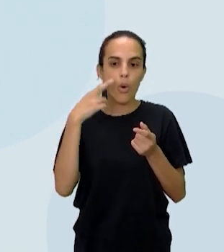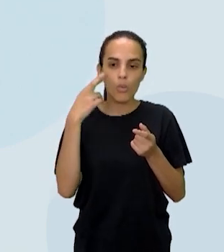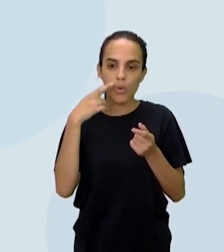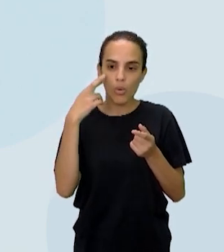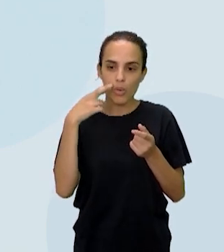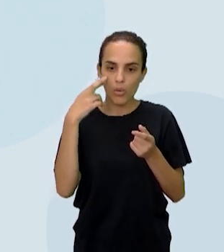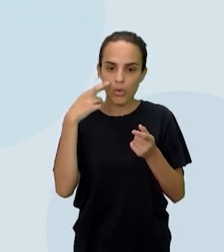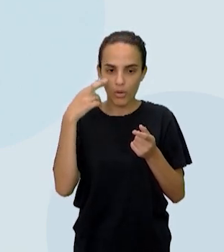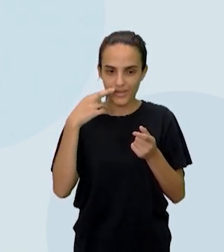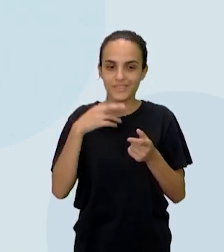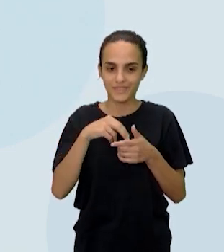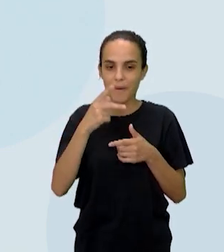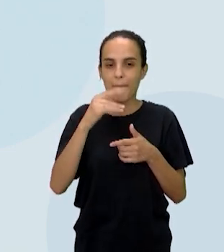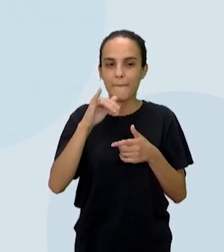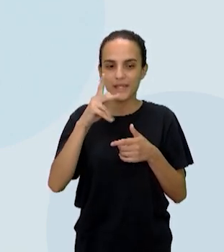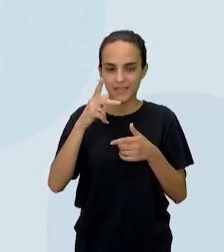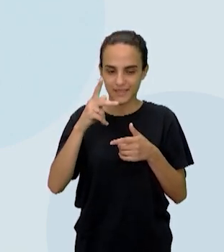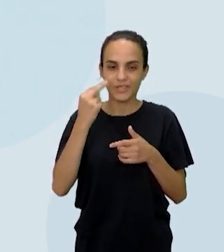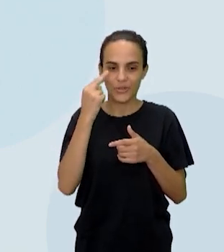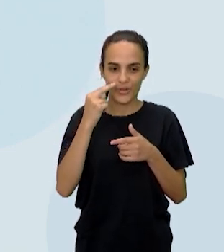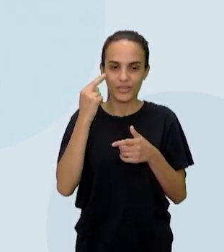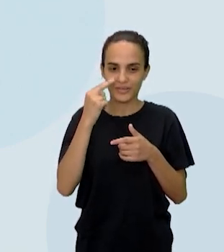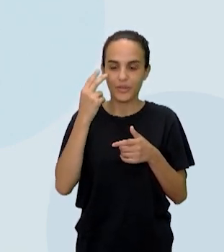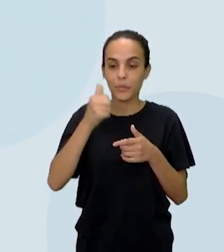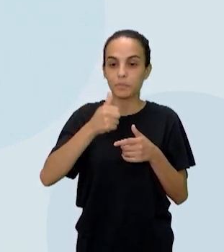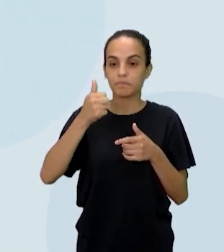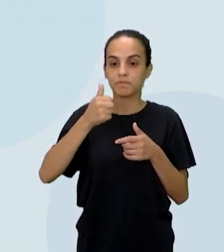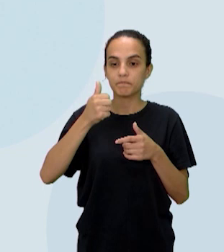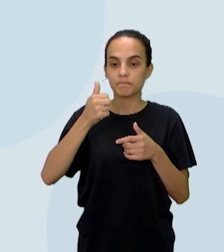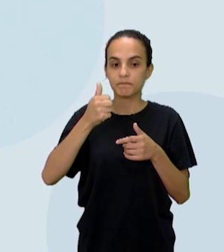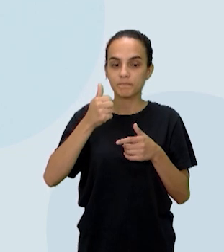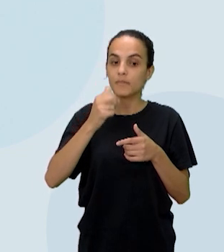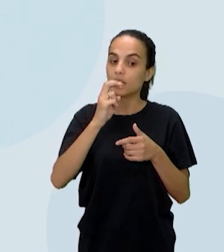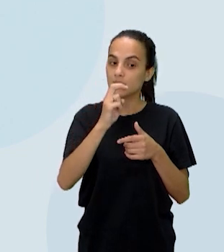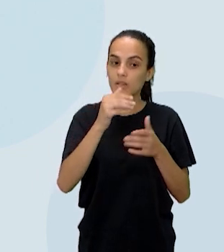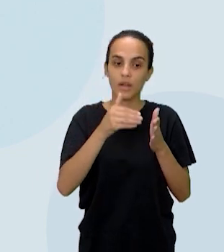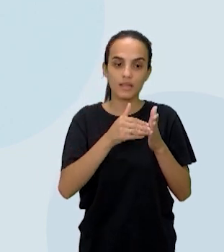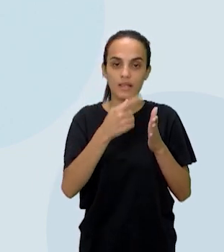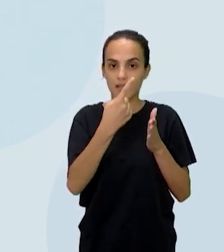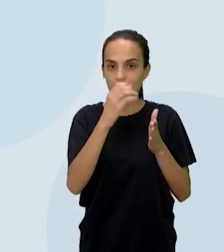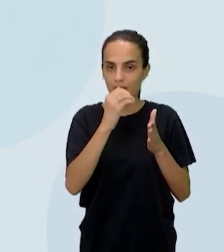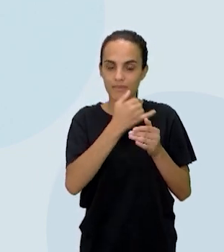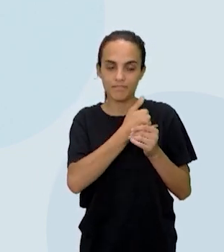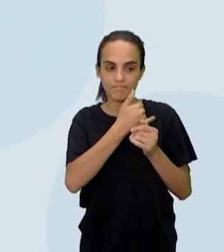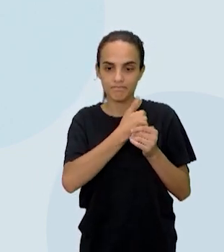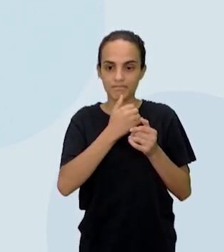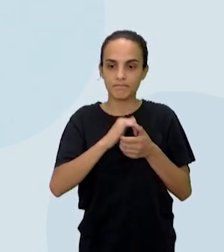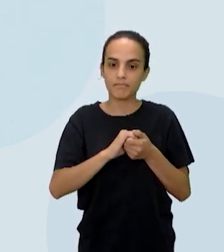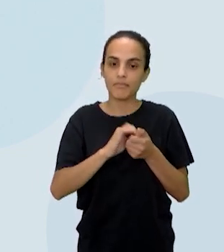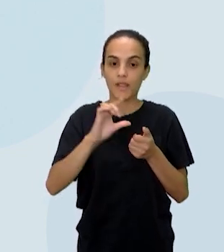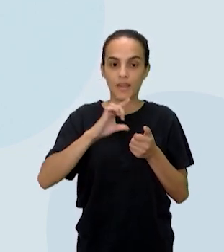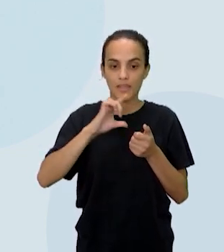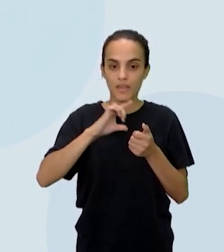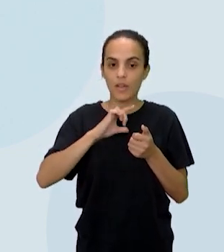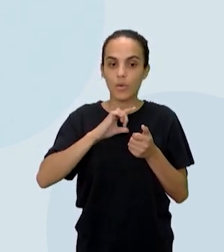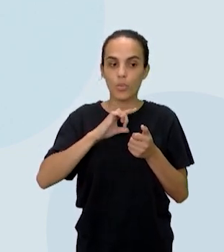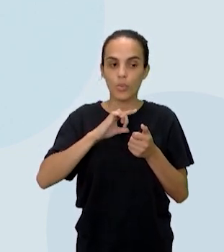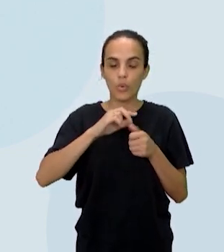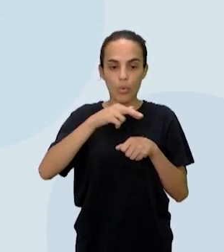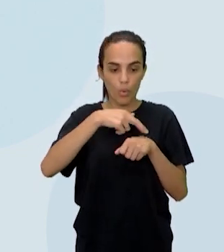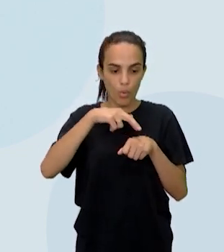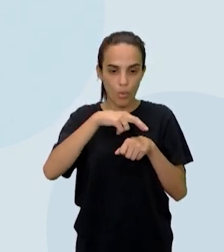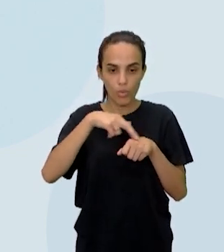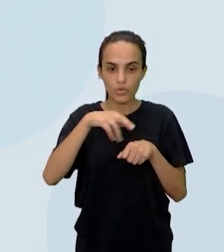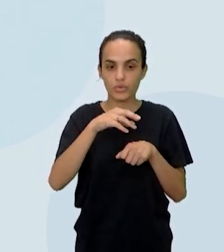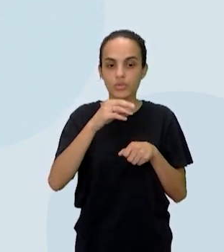a rosa pink, aqui tá aparecendo o rosa pink para mim, que é o primeiro, de 5 a 10 anos. Você tem o lilás, que é de 11